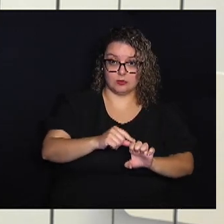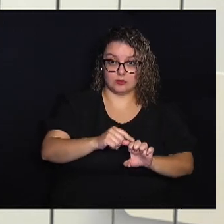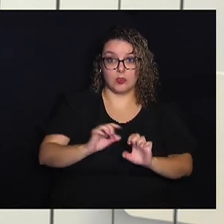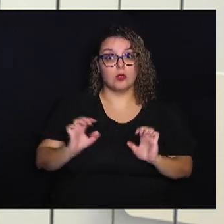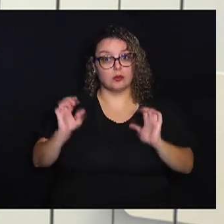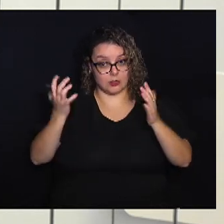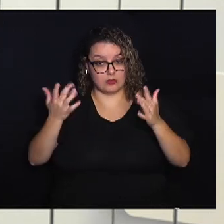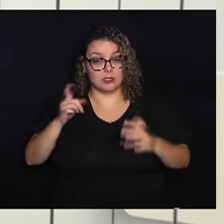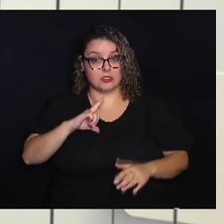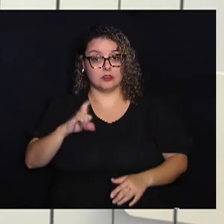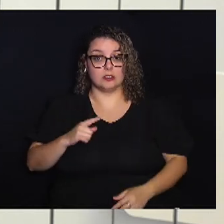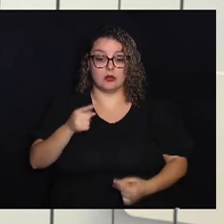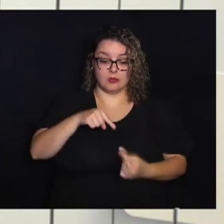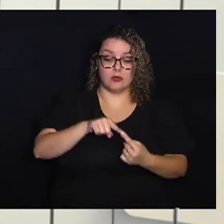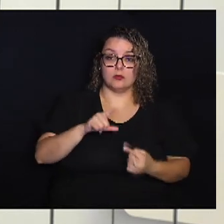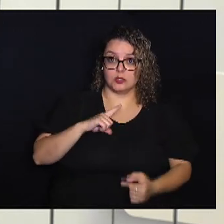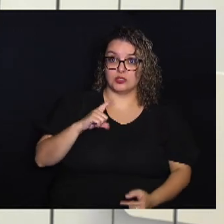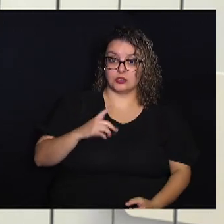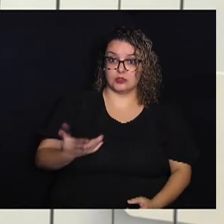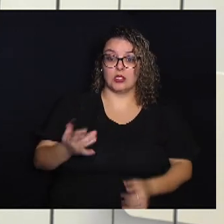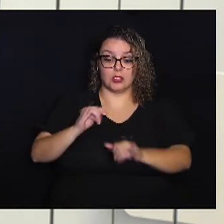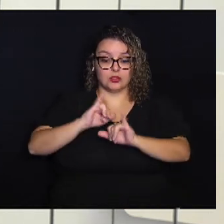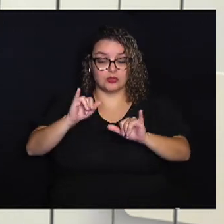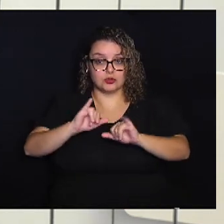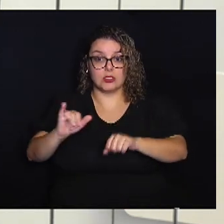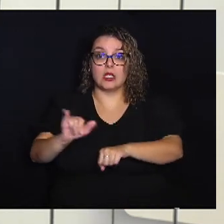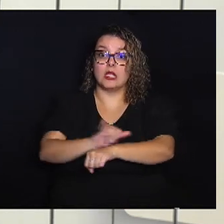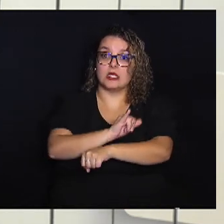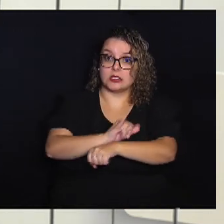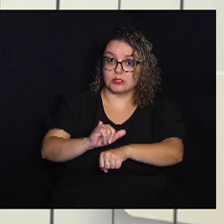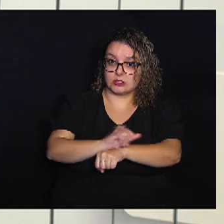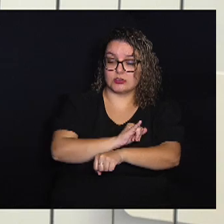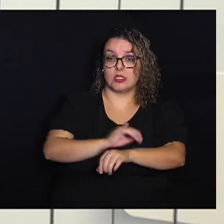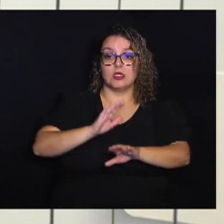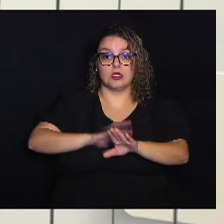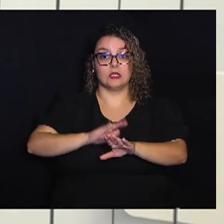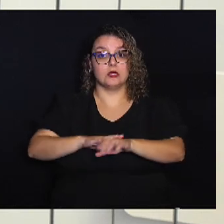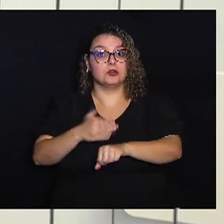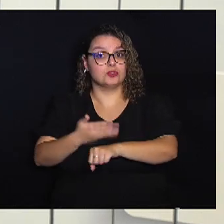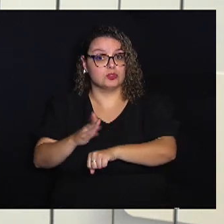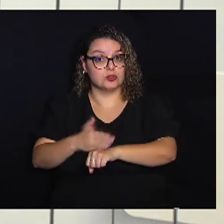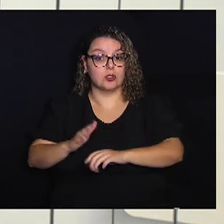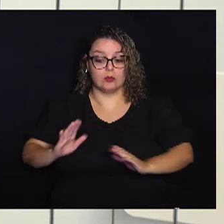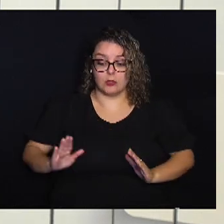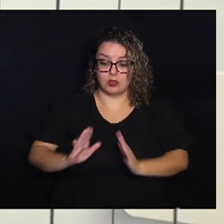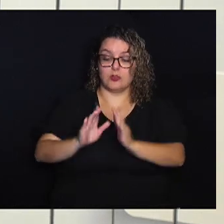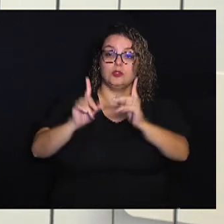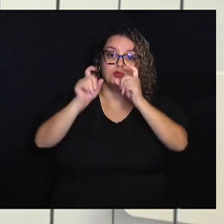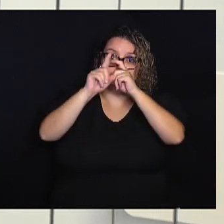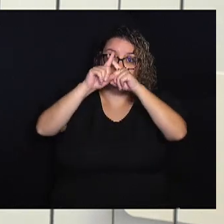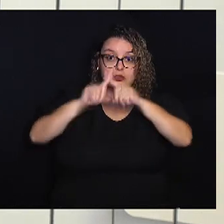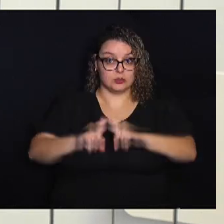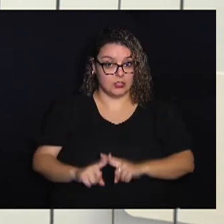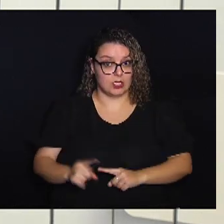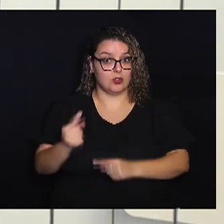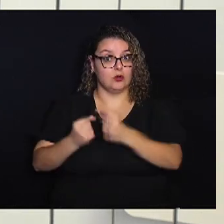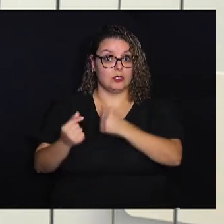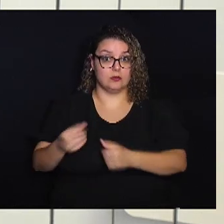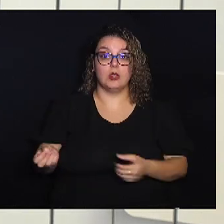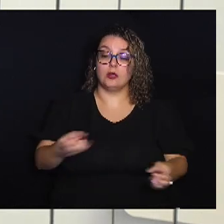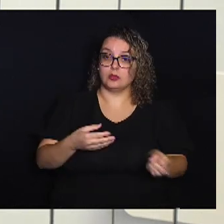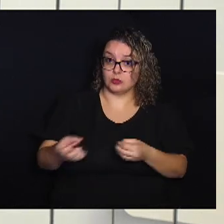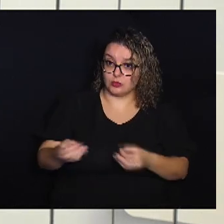evento teve como objetivo divulgar estratégias e ações práticas para enfrentar os desafios econômicos